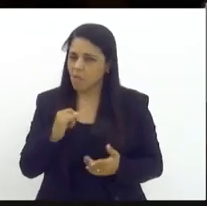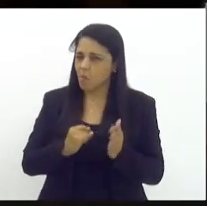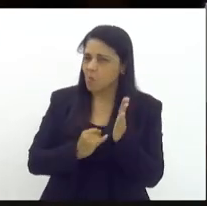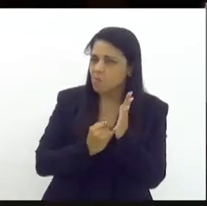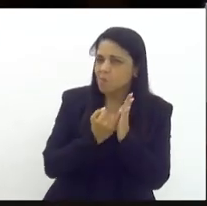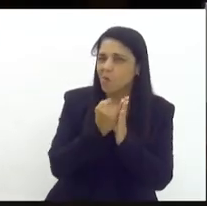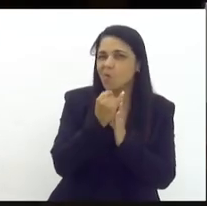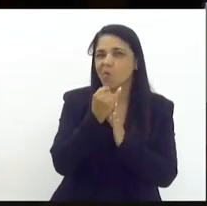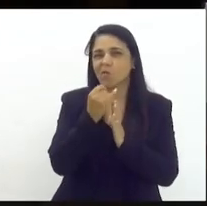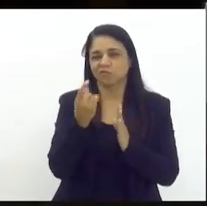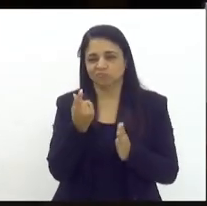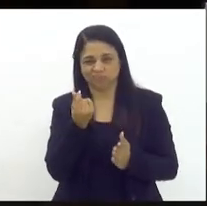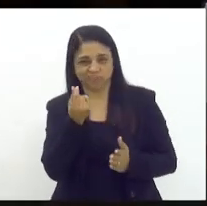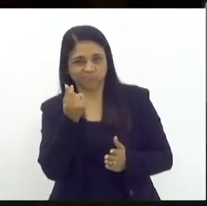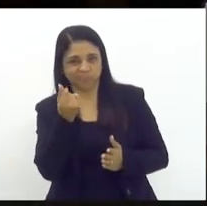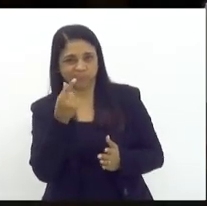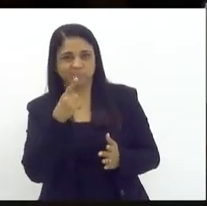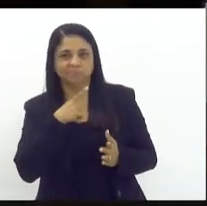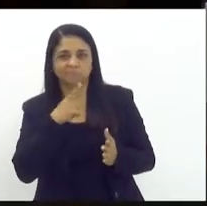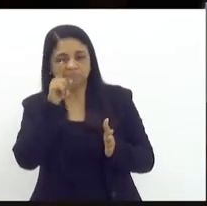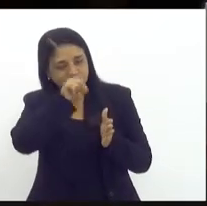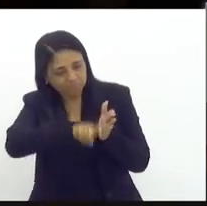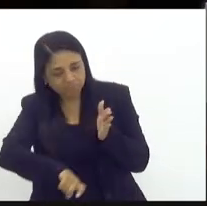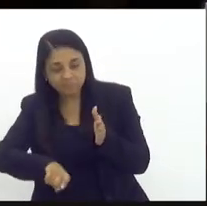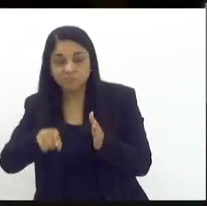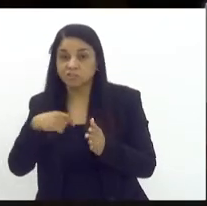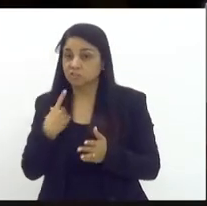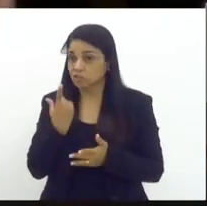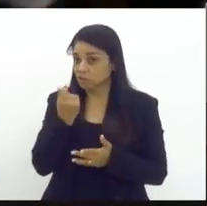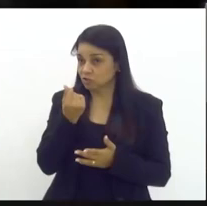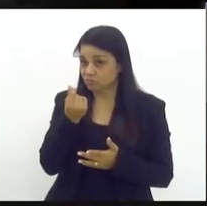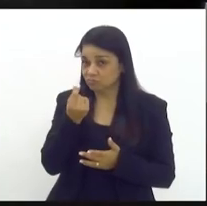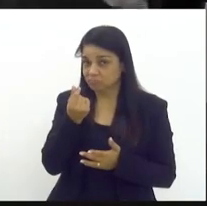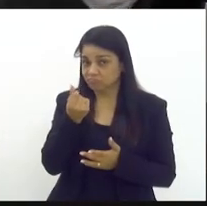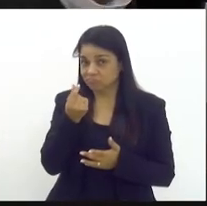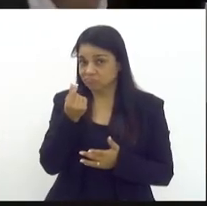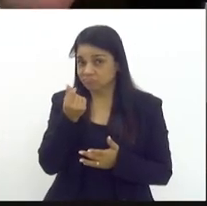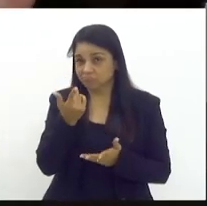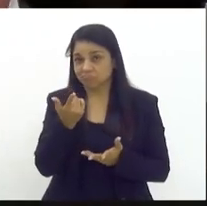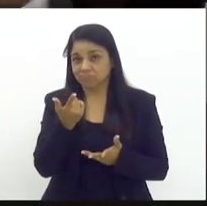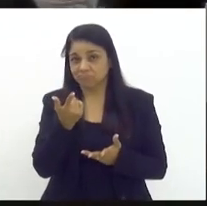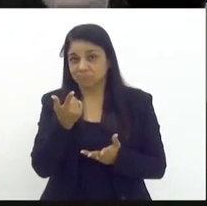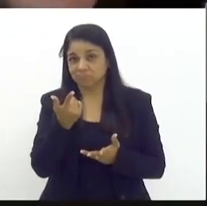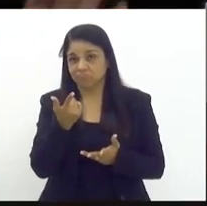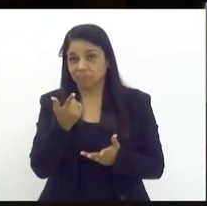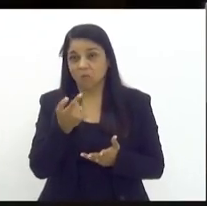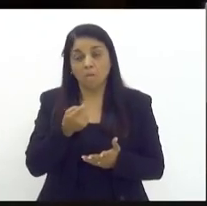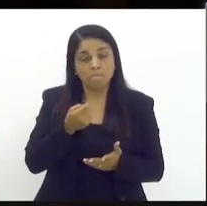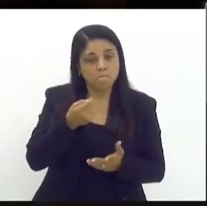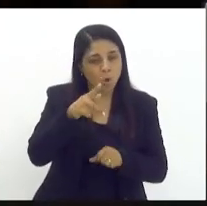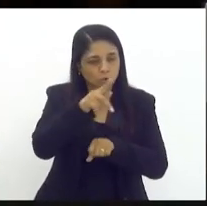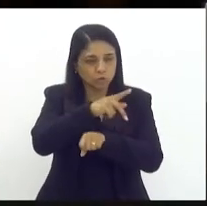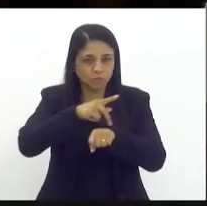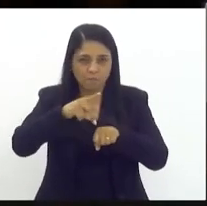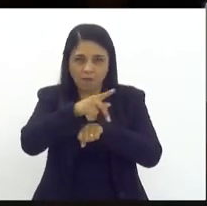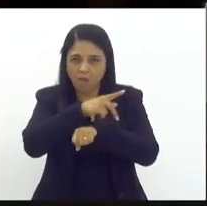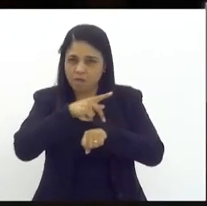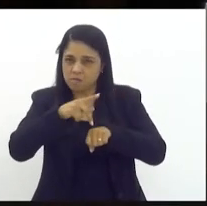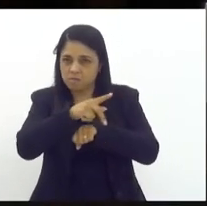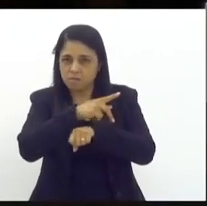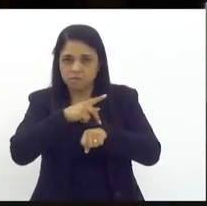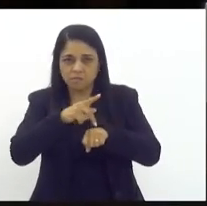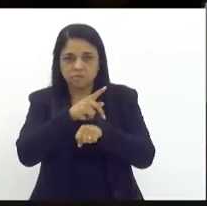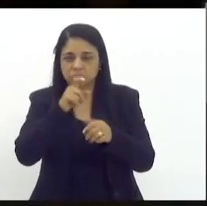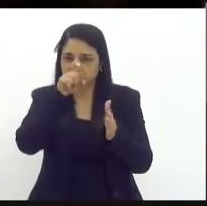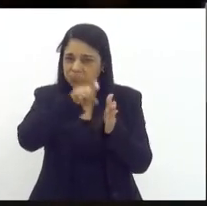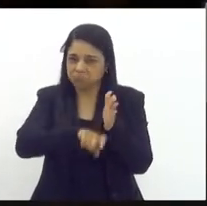tem uma coisa que a gente não tributo a grande fruta primeiro que é grande fruto nós morreu pelo mundo tá Poucos países continuam fazendo esse tipo de